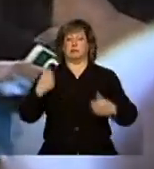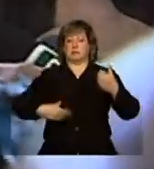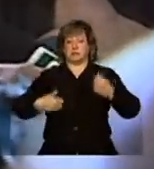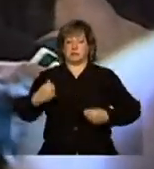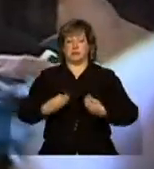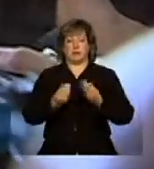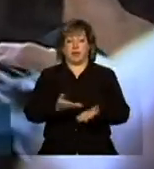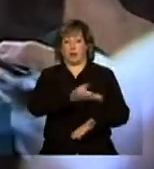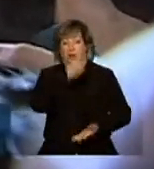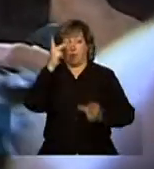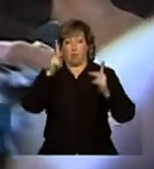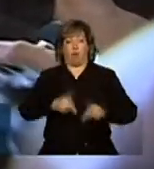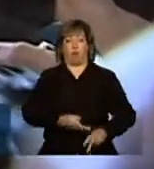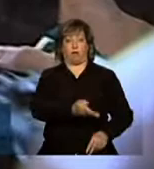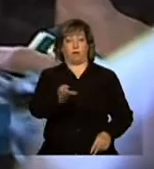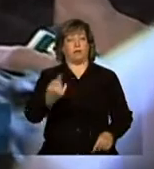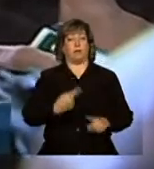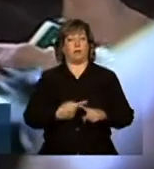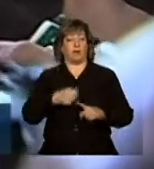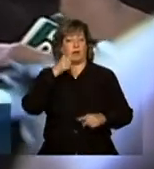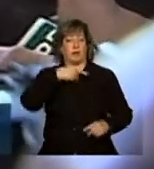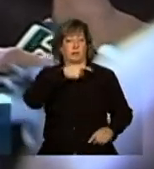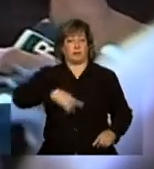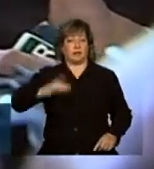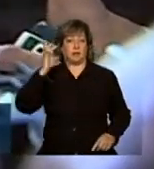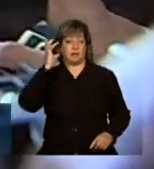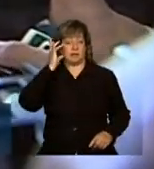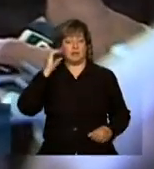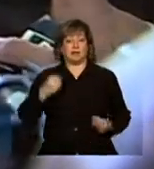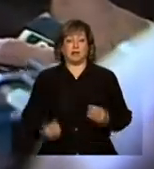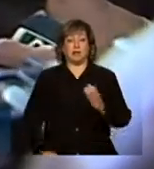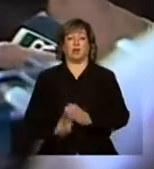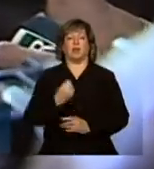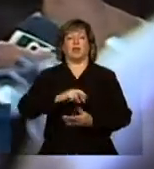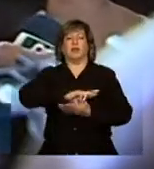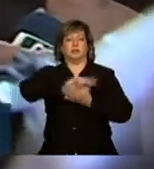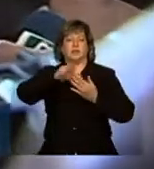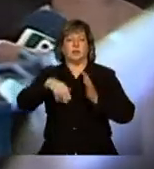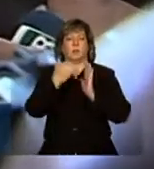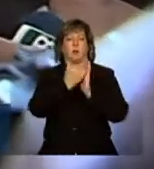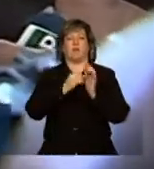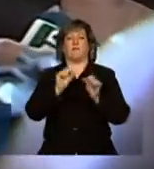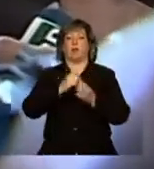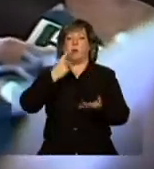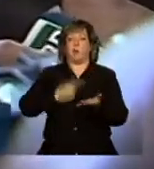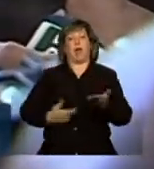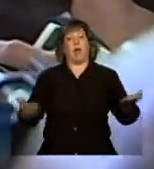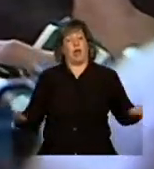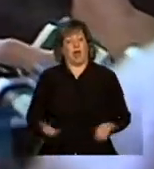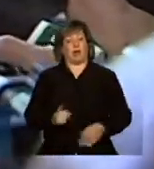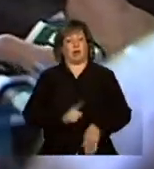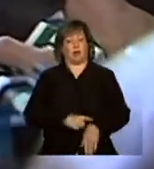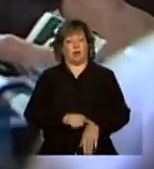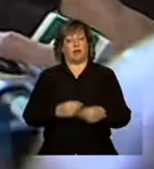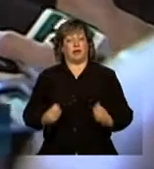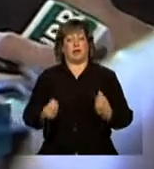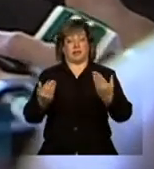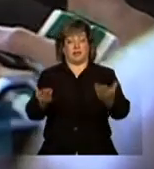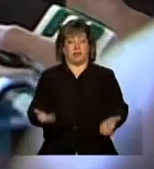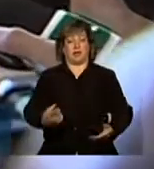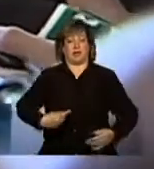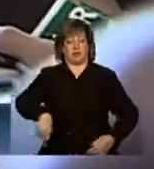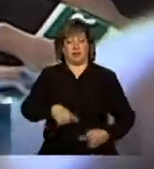à população. Afinal, a presidenta lançou uma série de programas, fez compromissos e agora está na hora de fazer as entregas para o